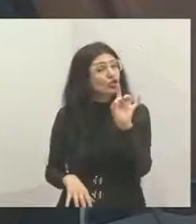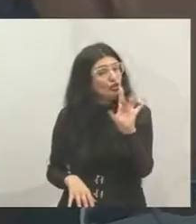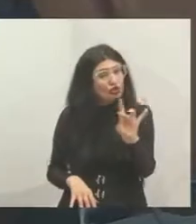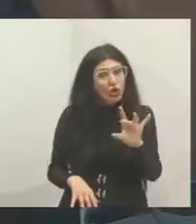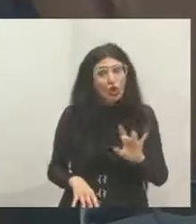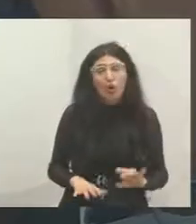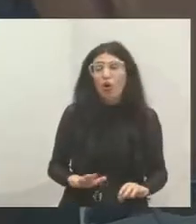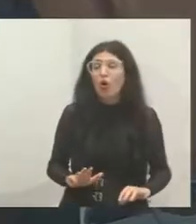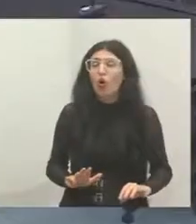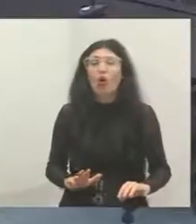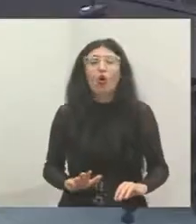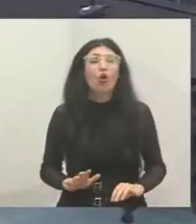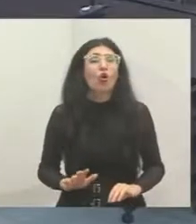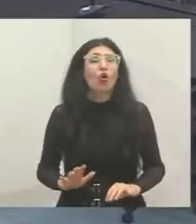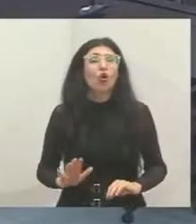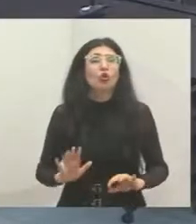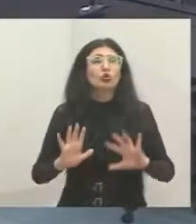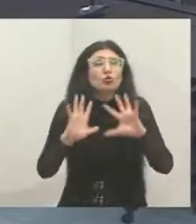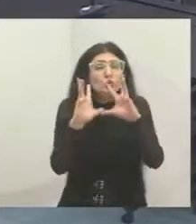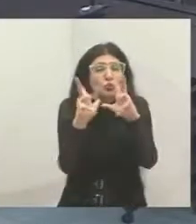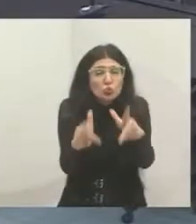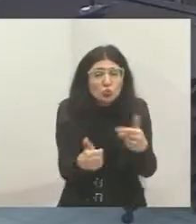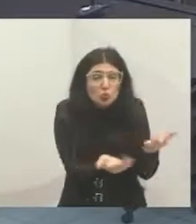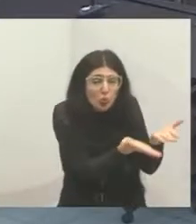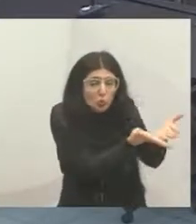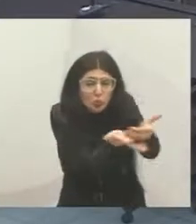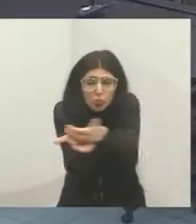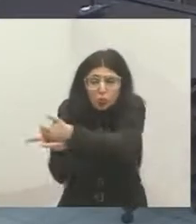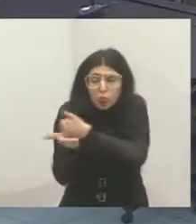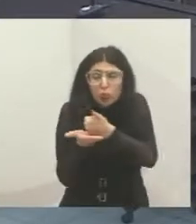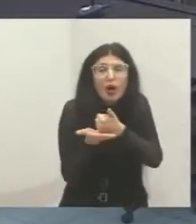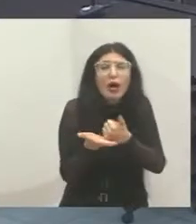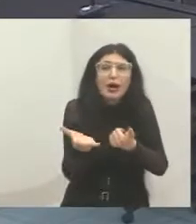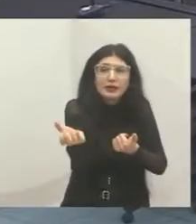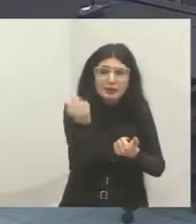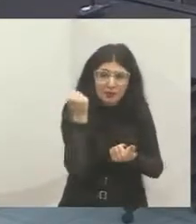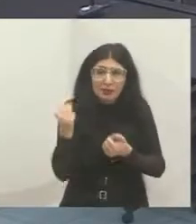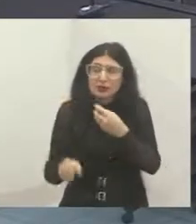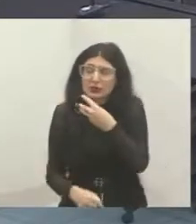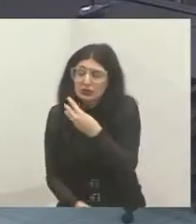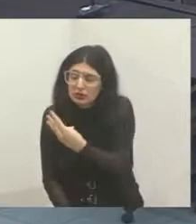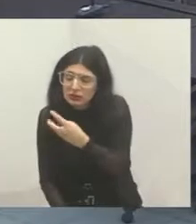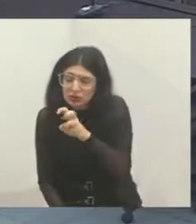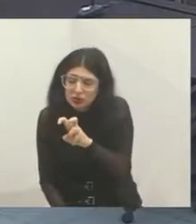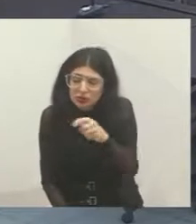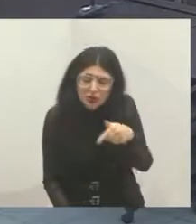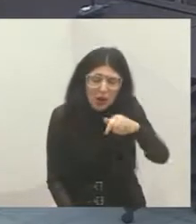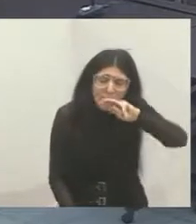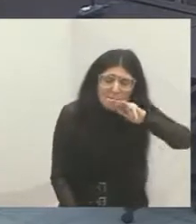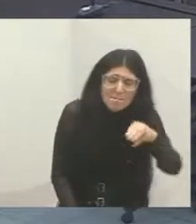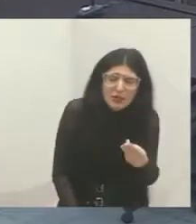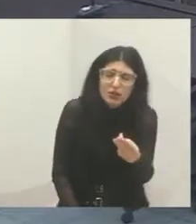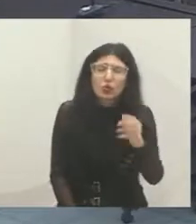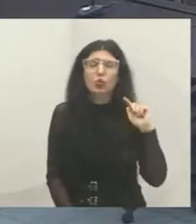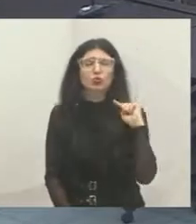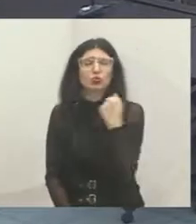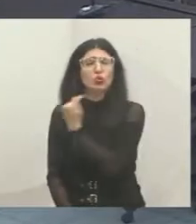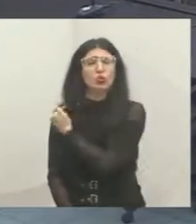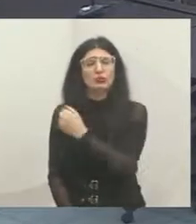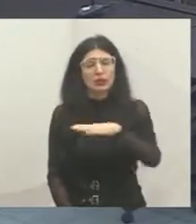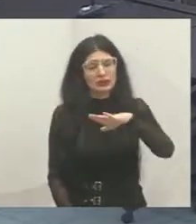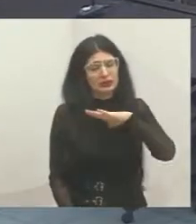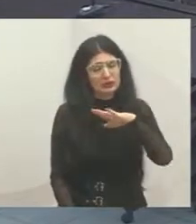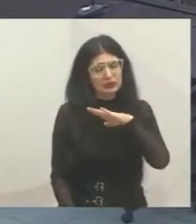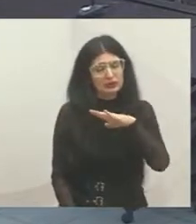as receitas que o município recebe, nesse montante aqui, 357 milhões, nós, município, devemos